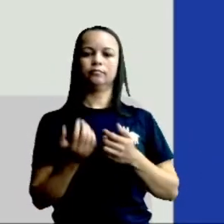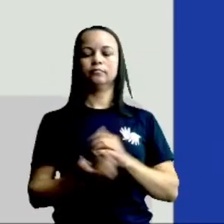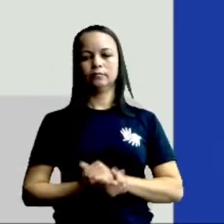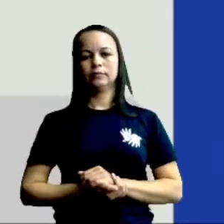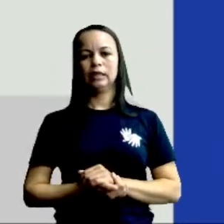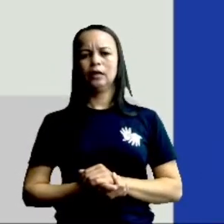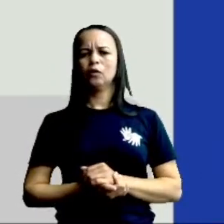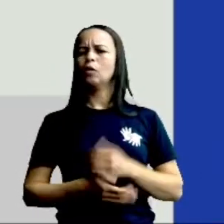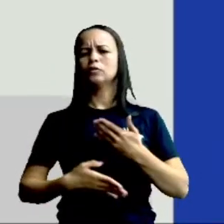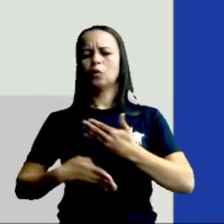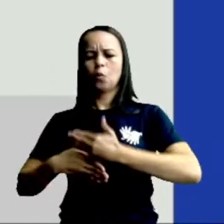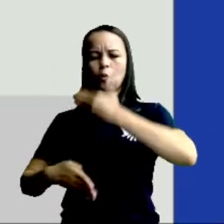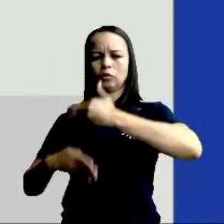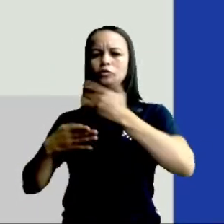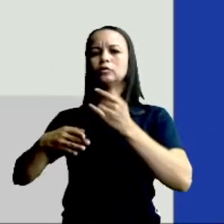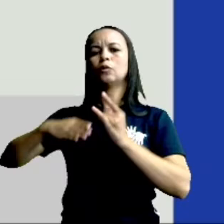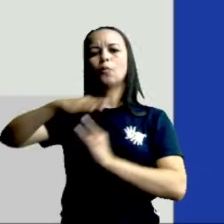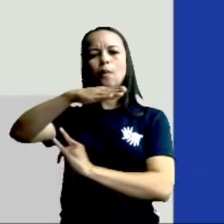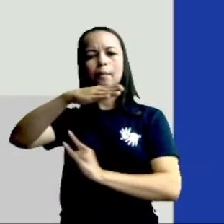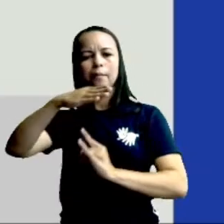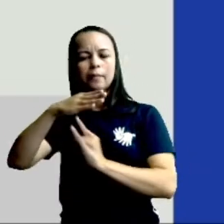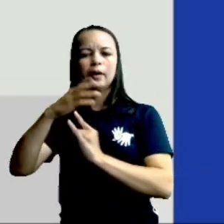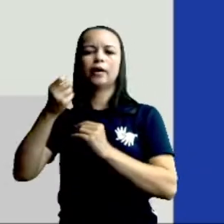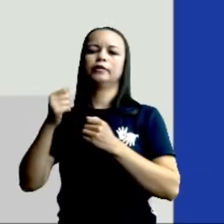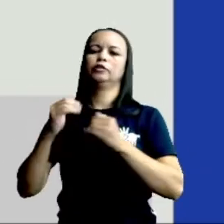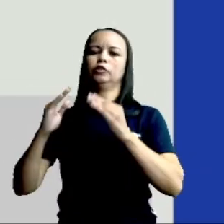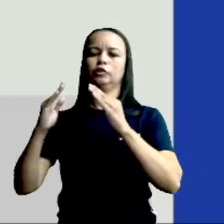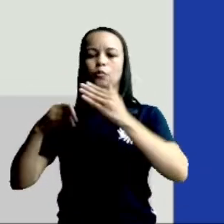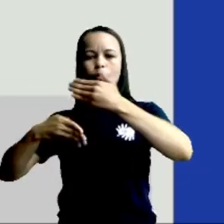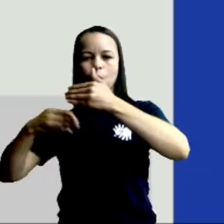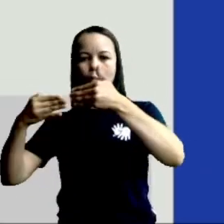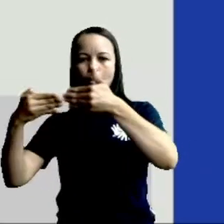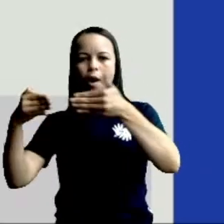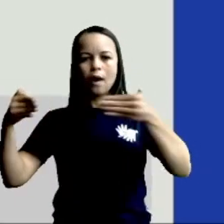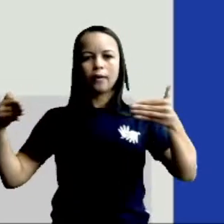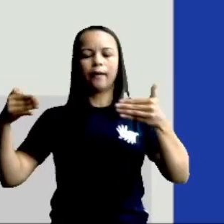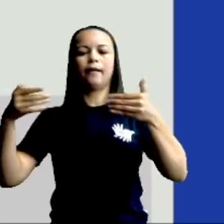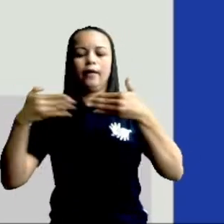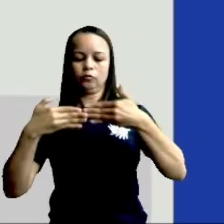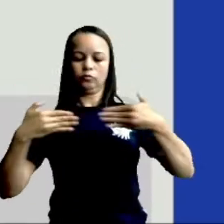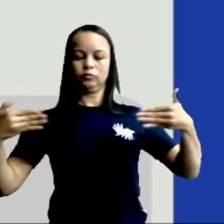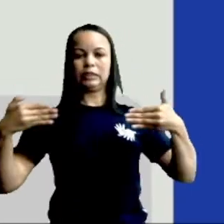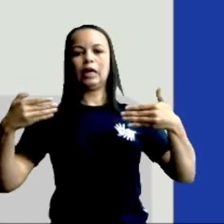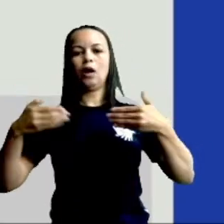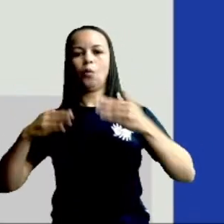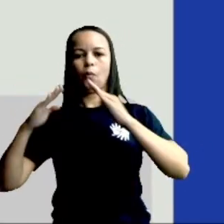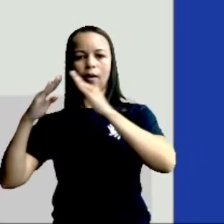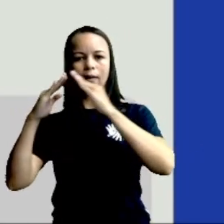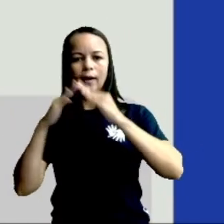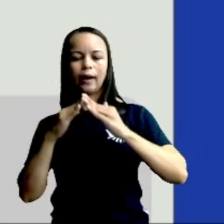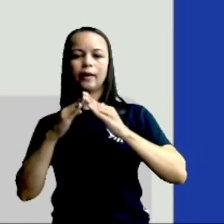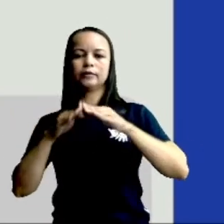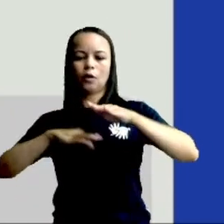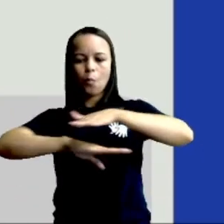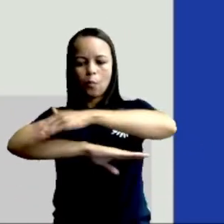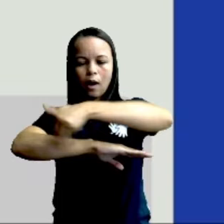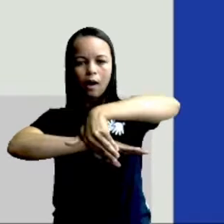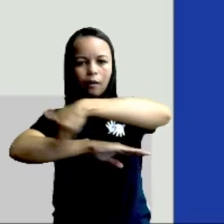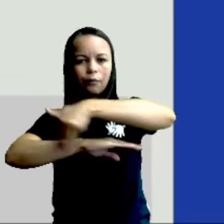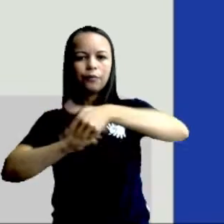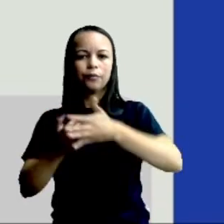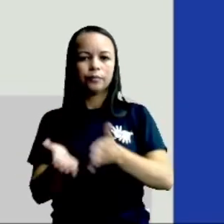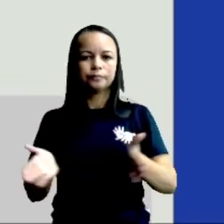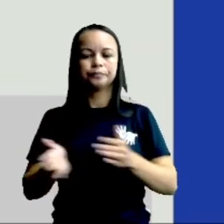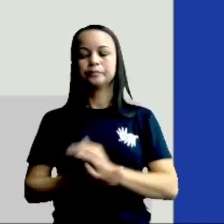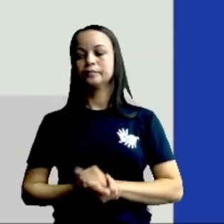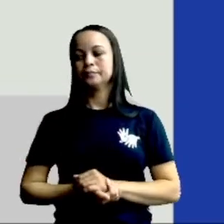são os elementos construídos? Uma ponte, uma cerca, uma casa, um prédio, uma pista, tá bom? Os